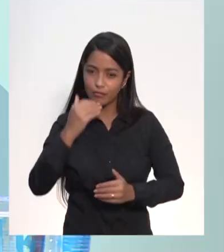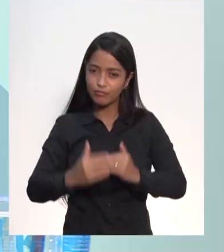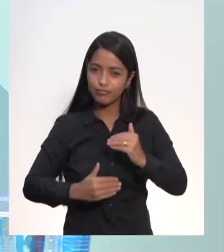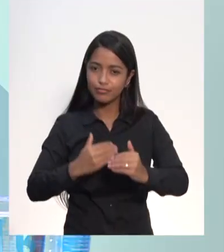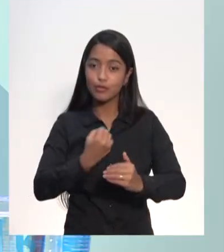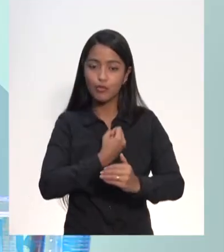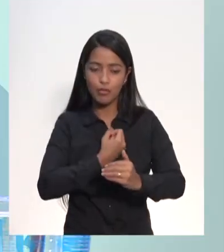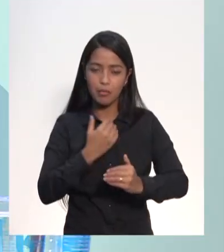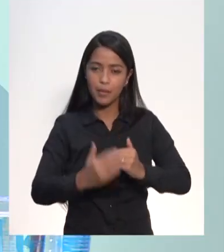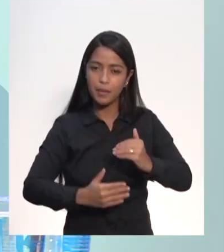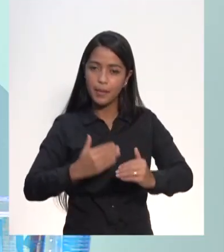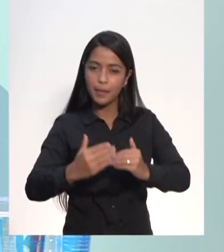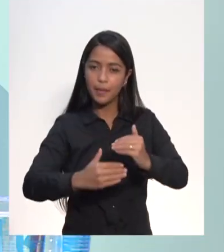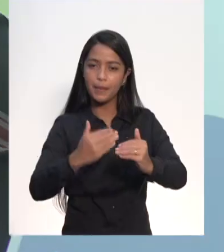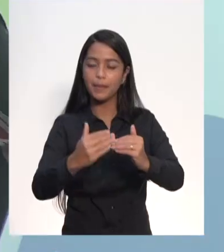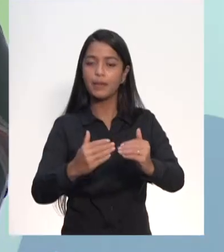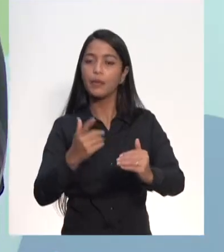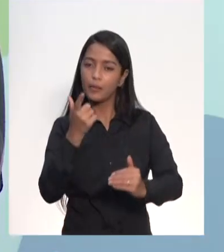como